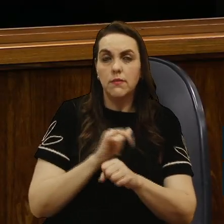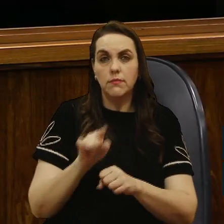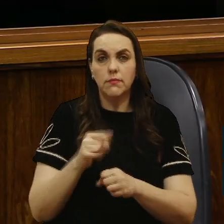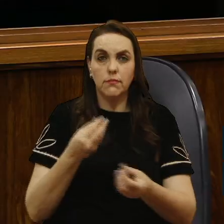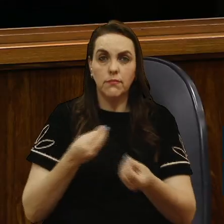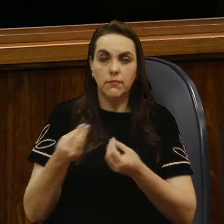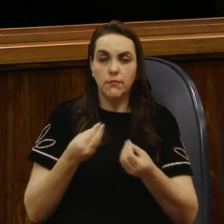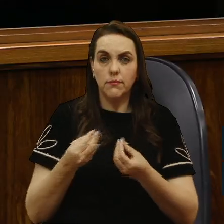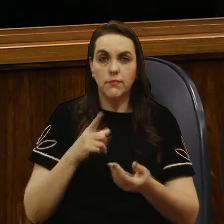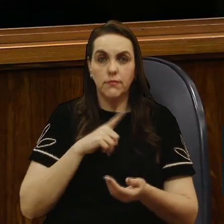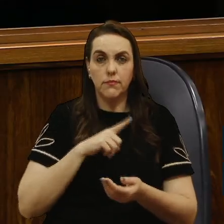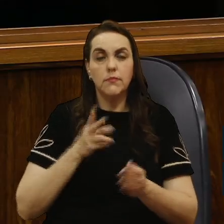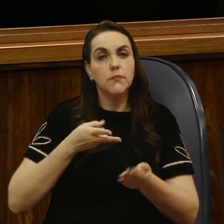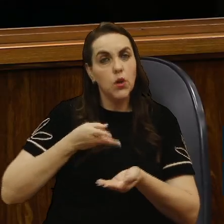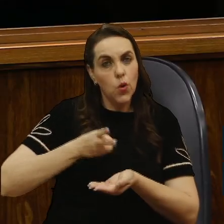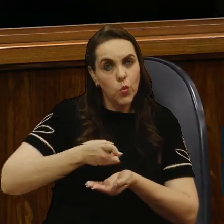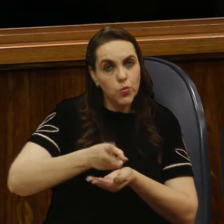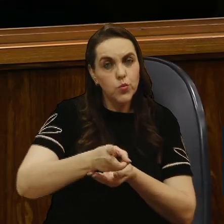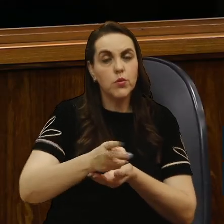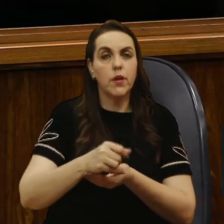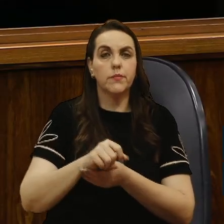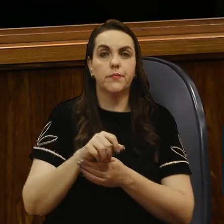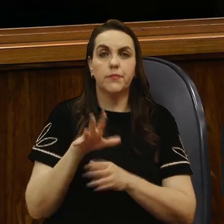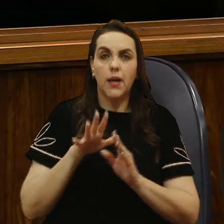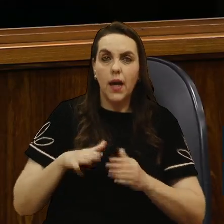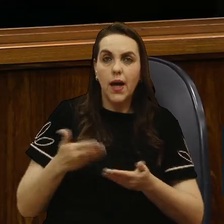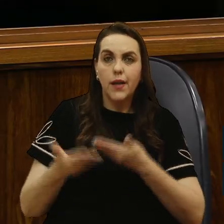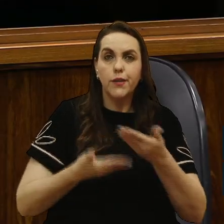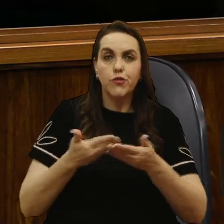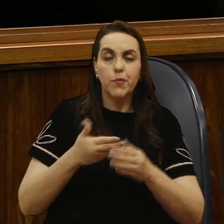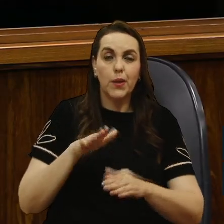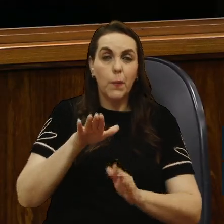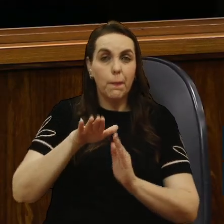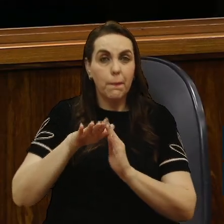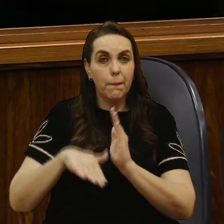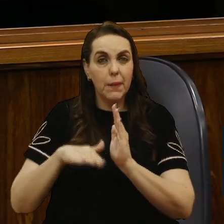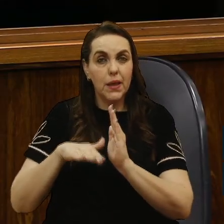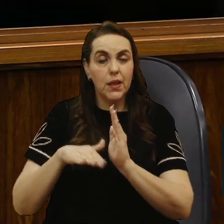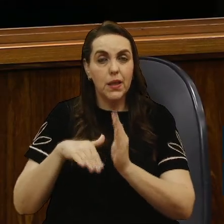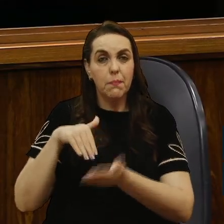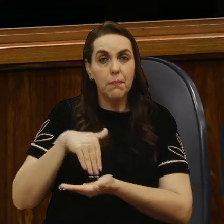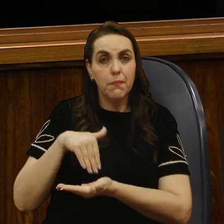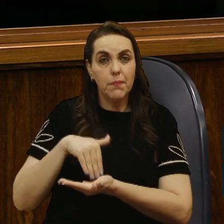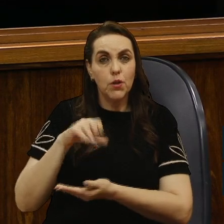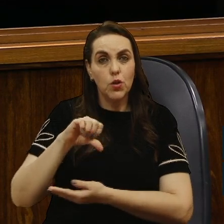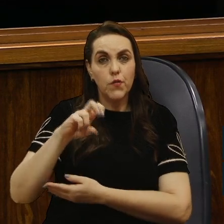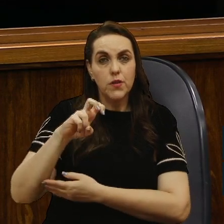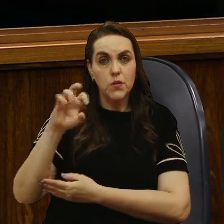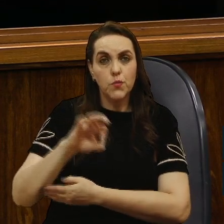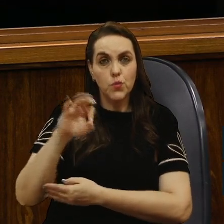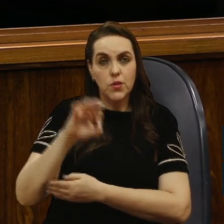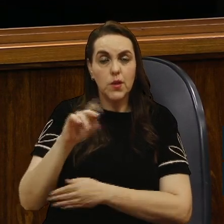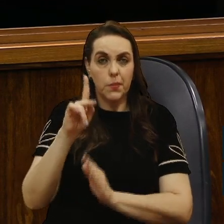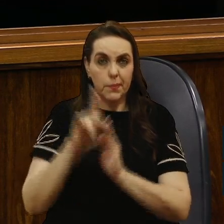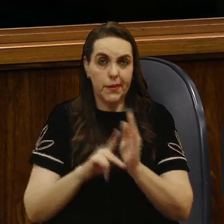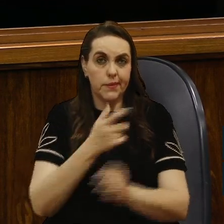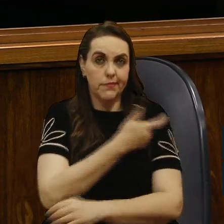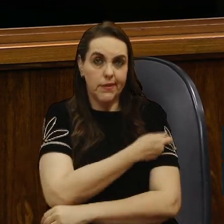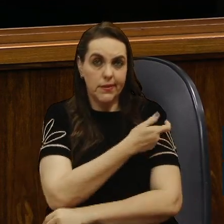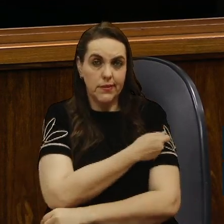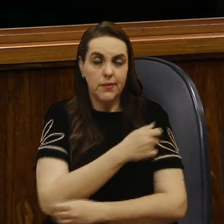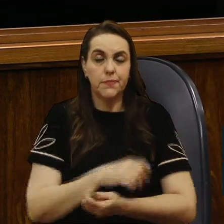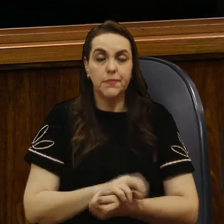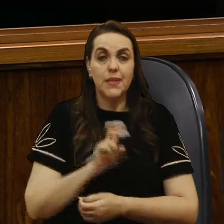para garantir a manutenção da cobertura vacinal mínima de 95% prevista no plano?